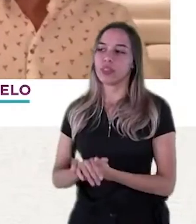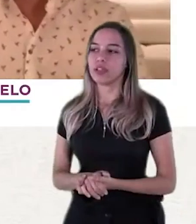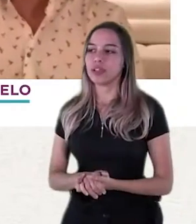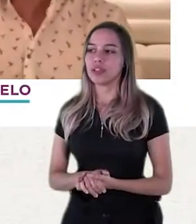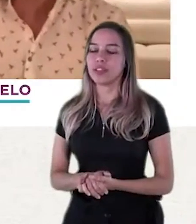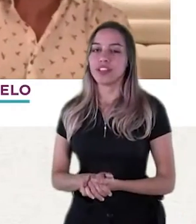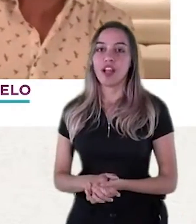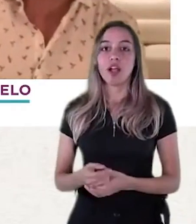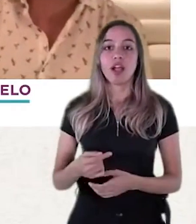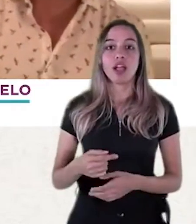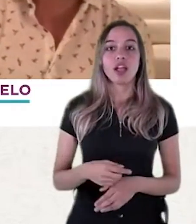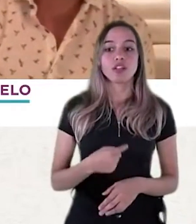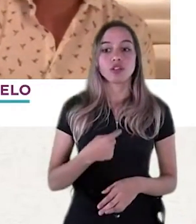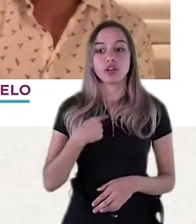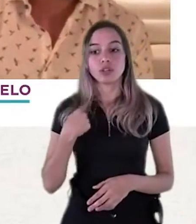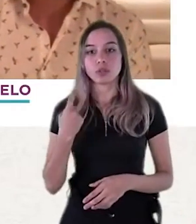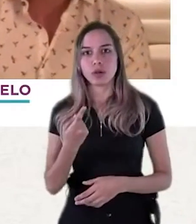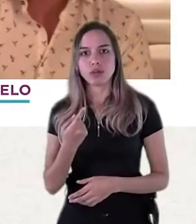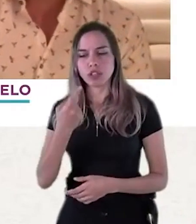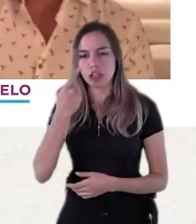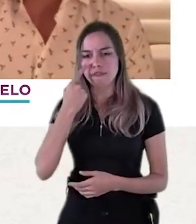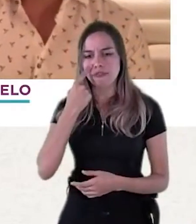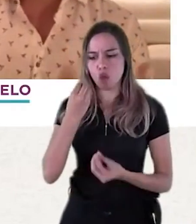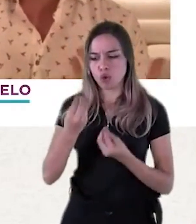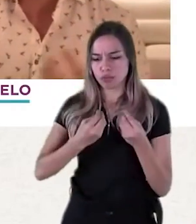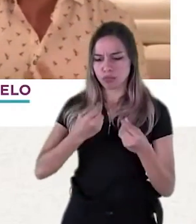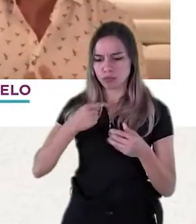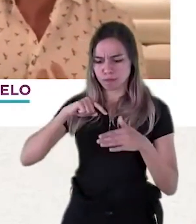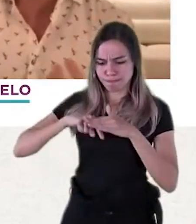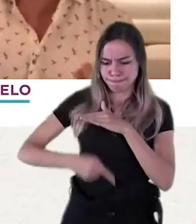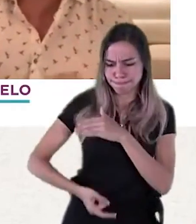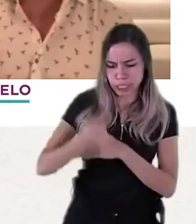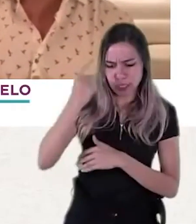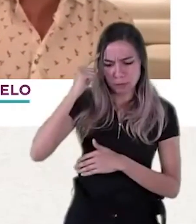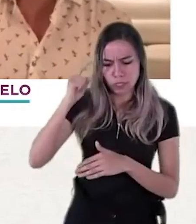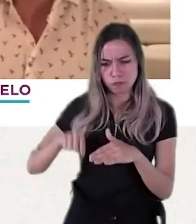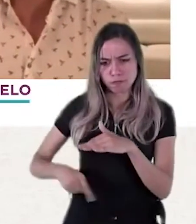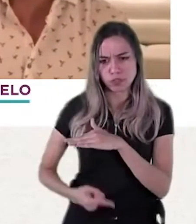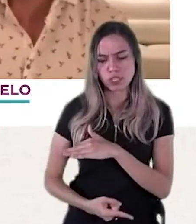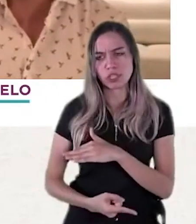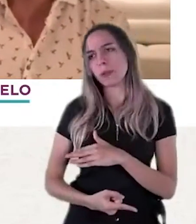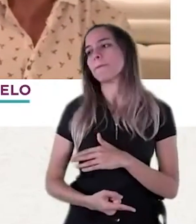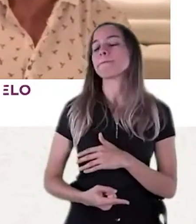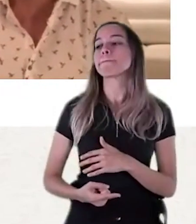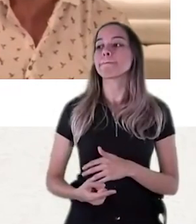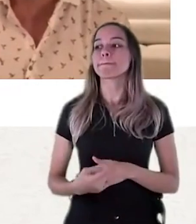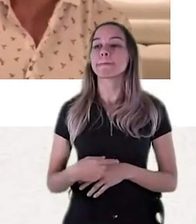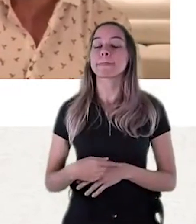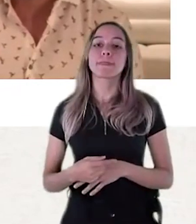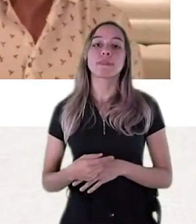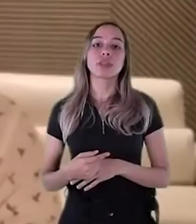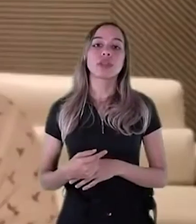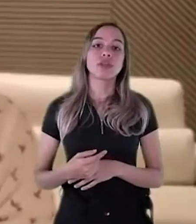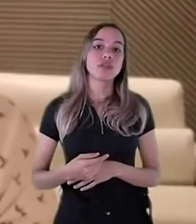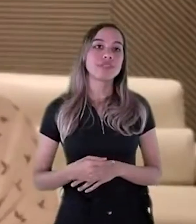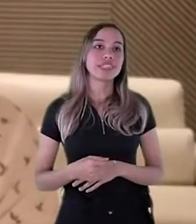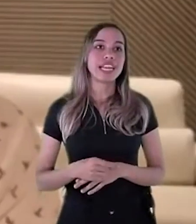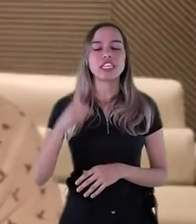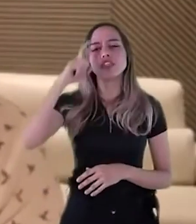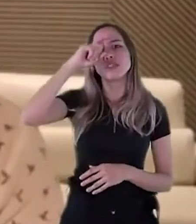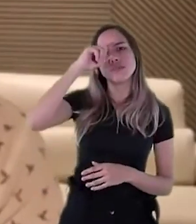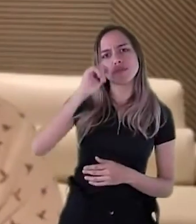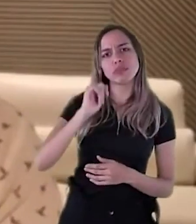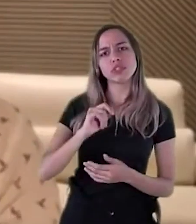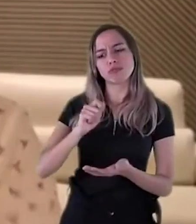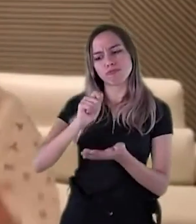quer dividir isso de alguma forma. Mas é tão difícil chegar à objetividade dessa pergunta, não é verdade? E responder